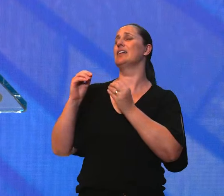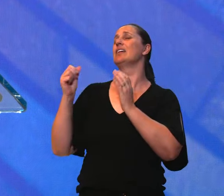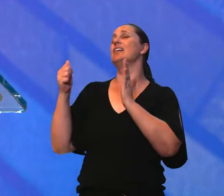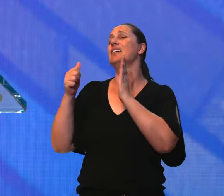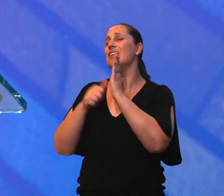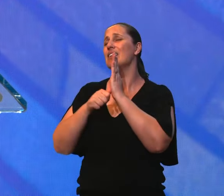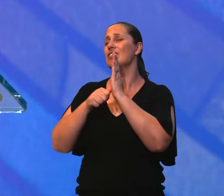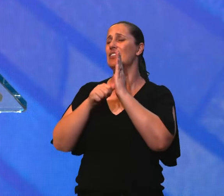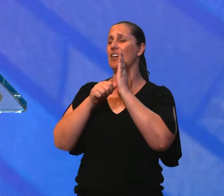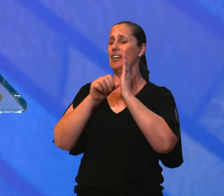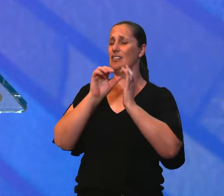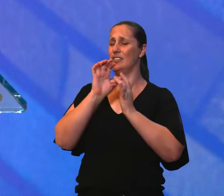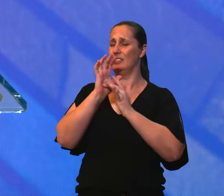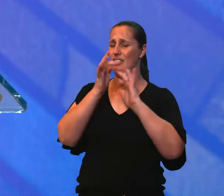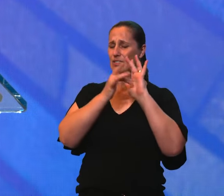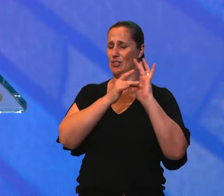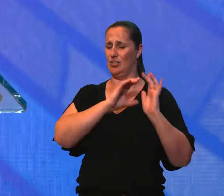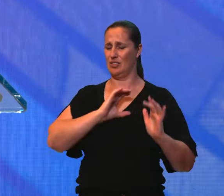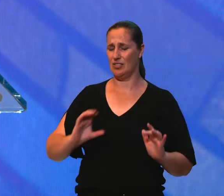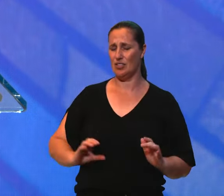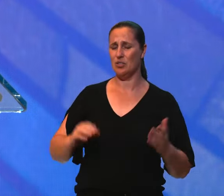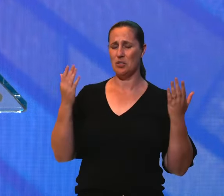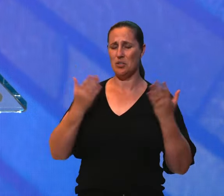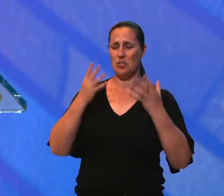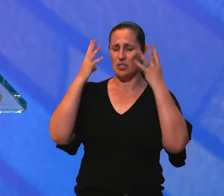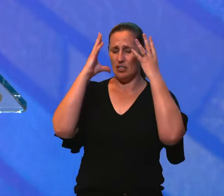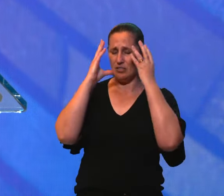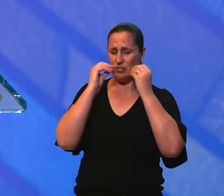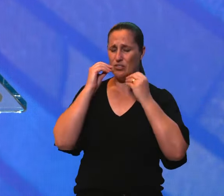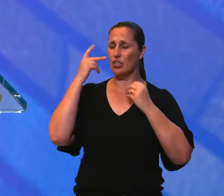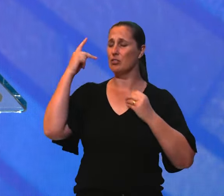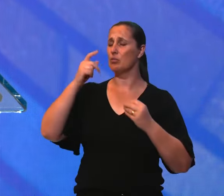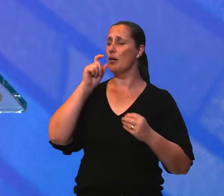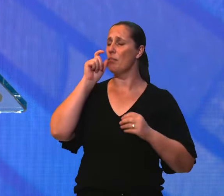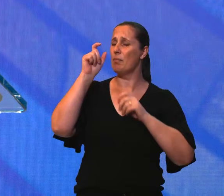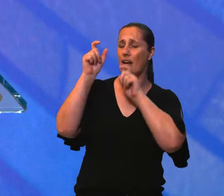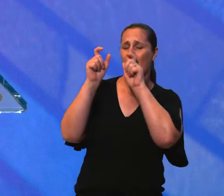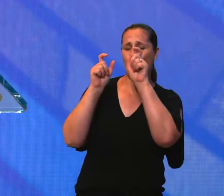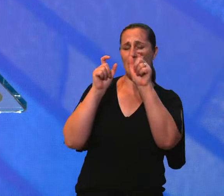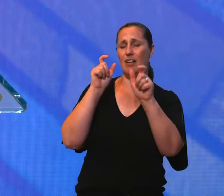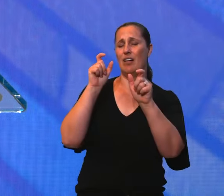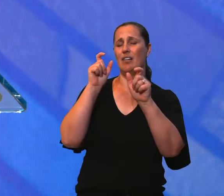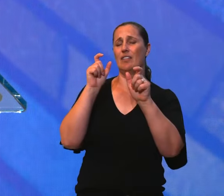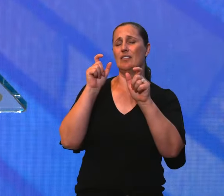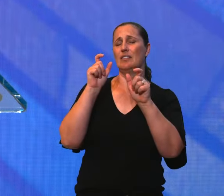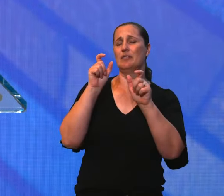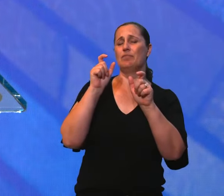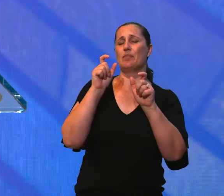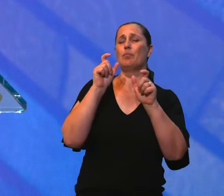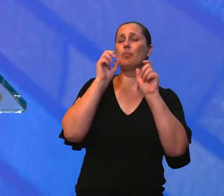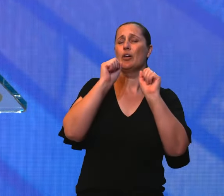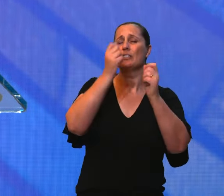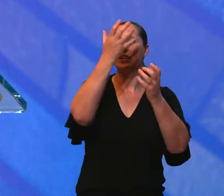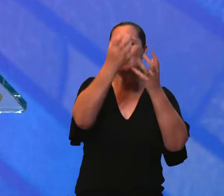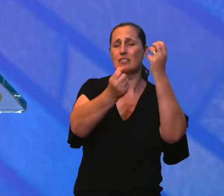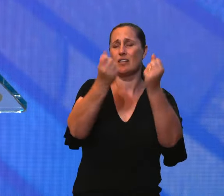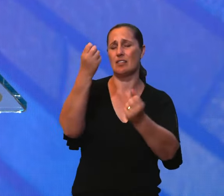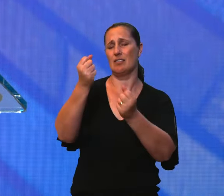e começar a viver diferente que hoje à noite a sua palavra Produza conversões em nós de pessoas que não TM